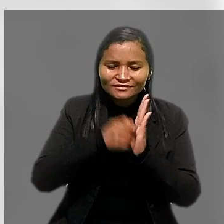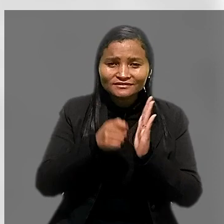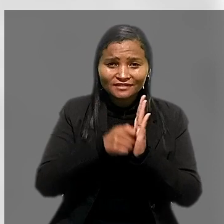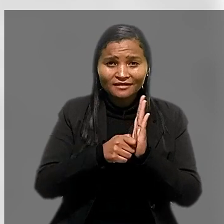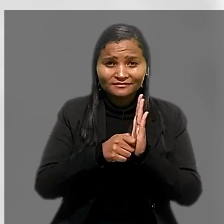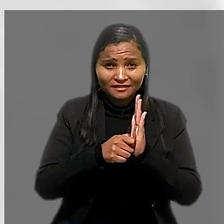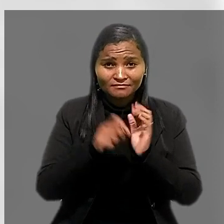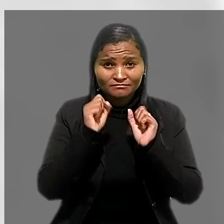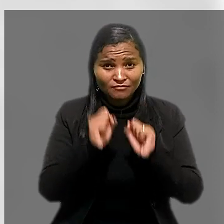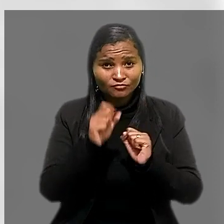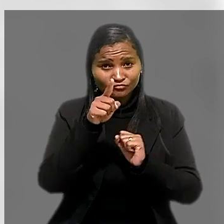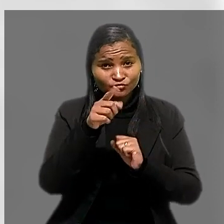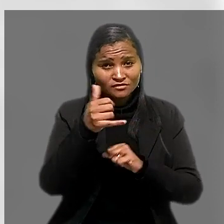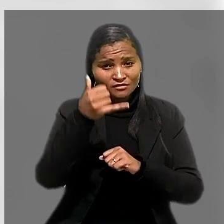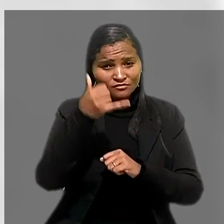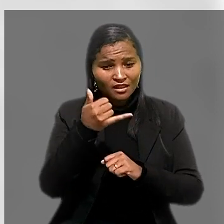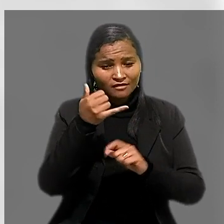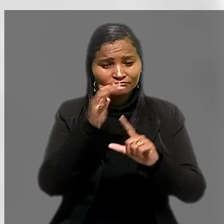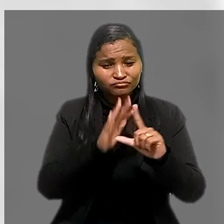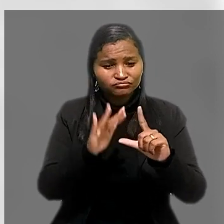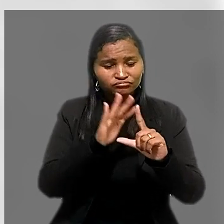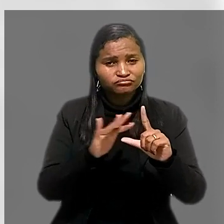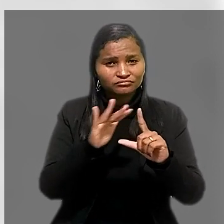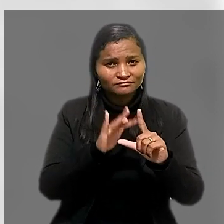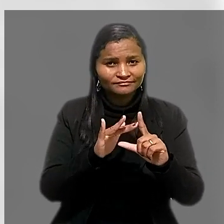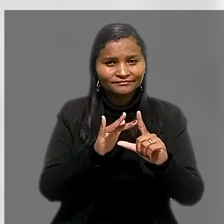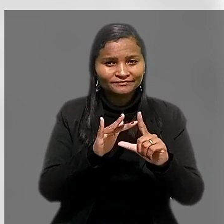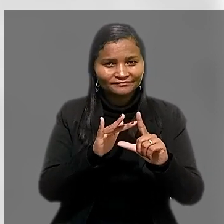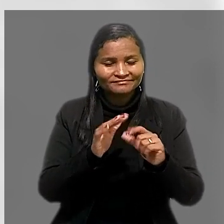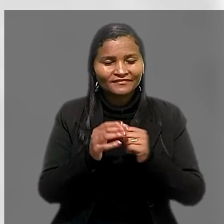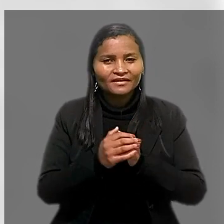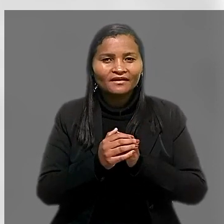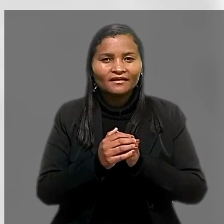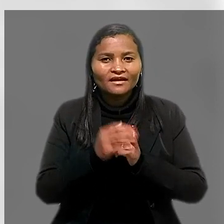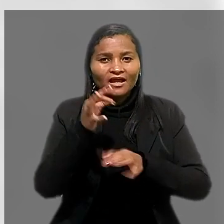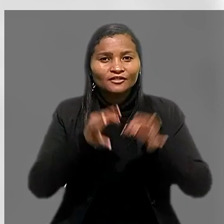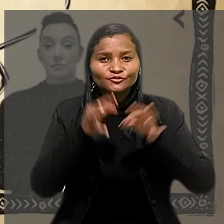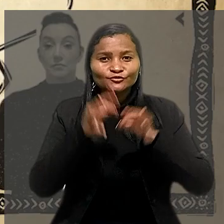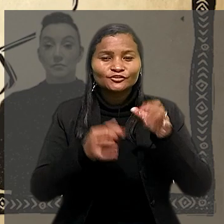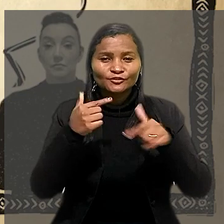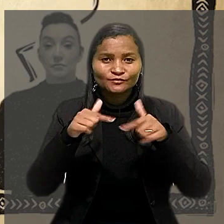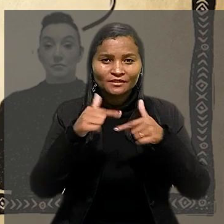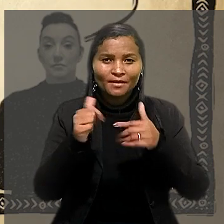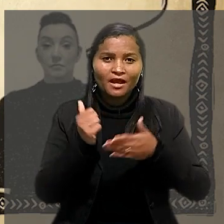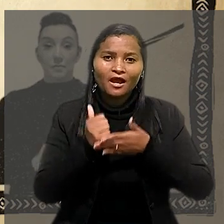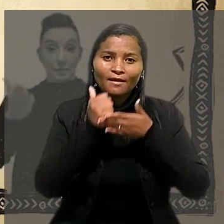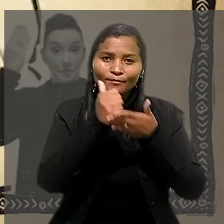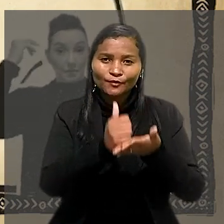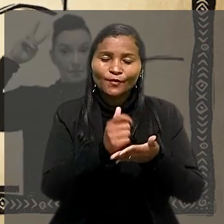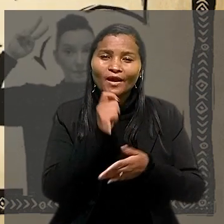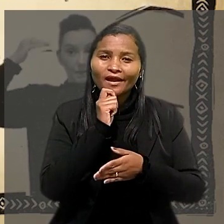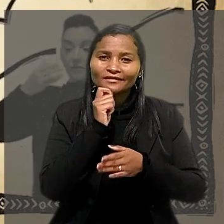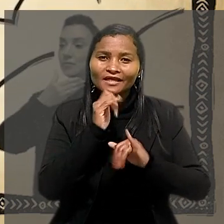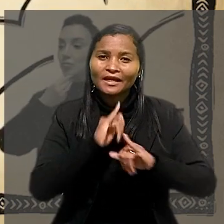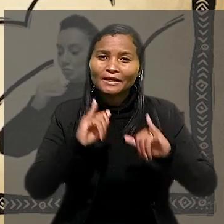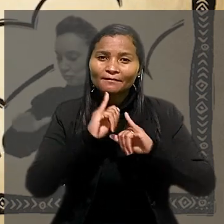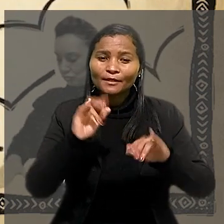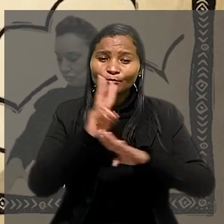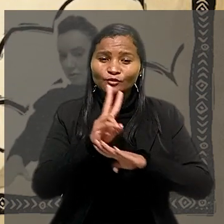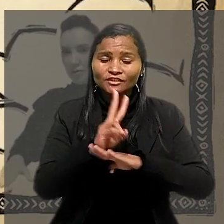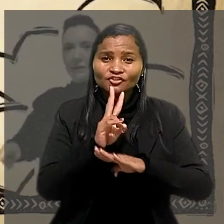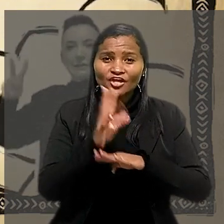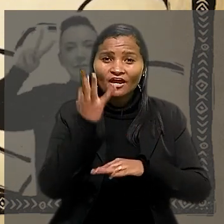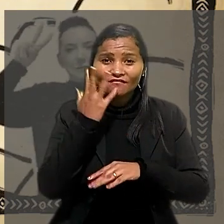Para acessar, aponte a câmera do seu celular para o QR Code que aparece na tela. A Justiça do Trabalho apoiou ainda a